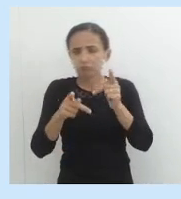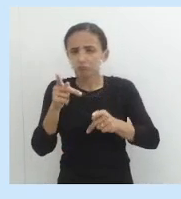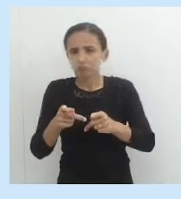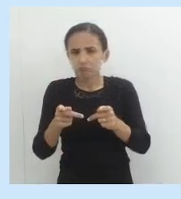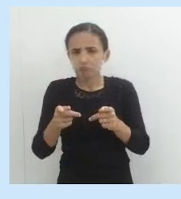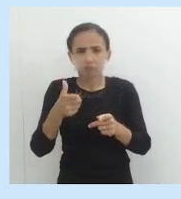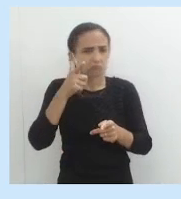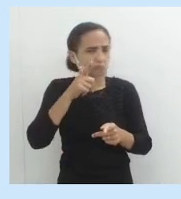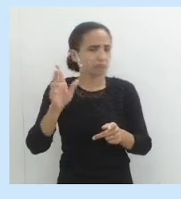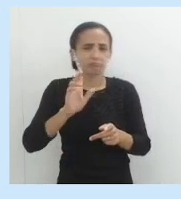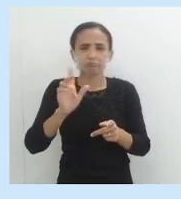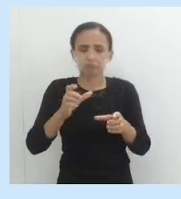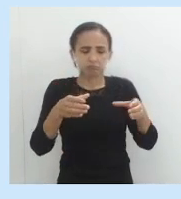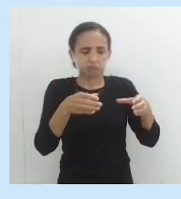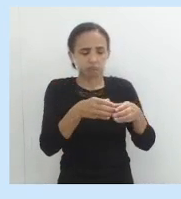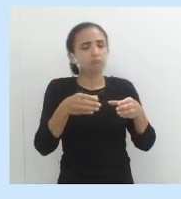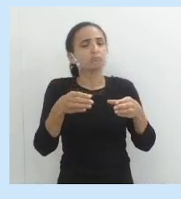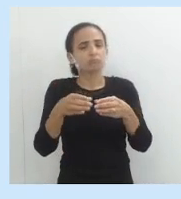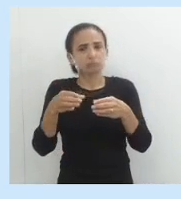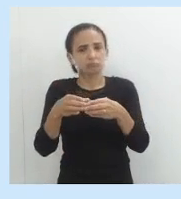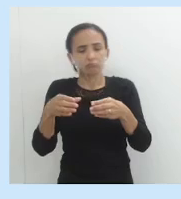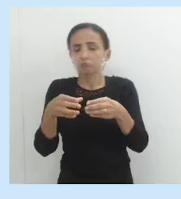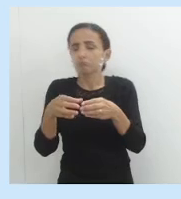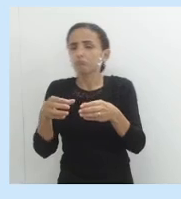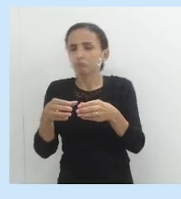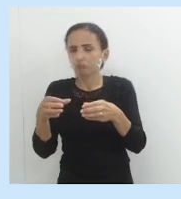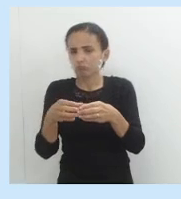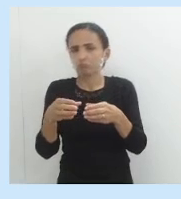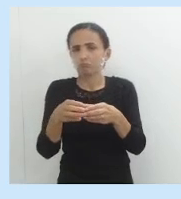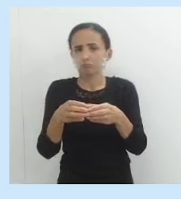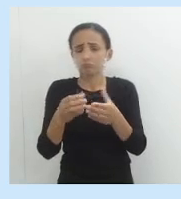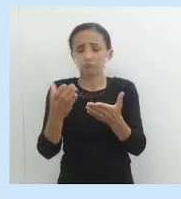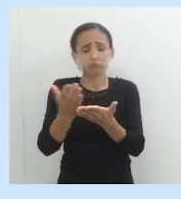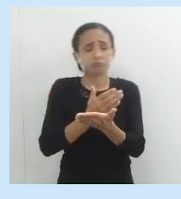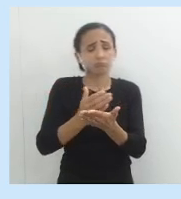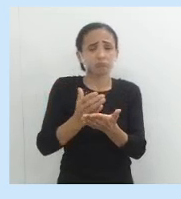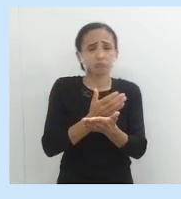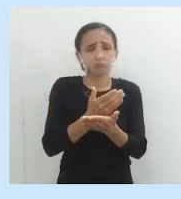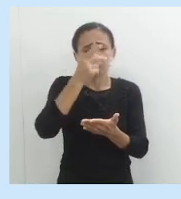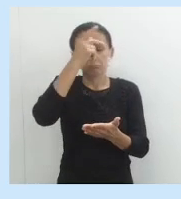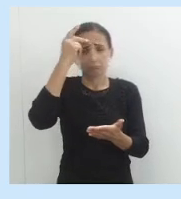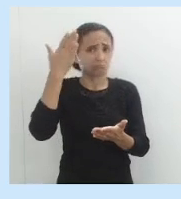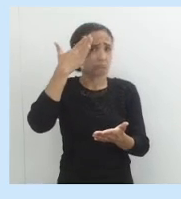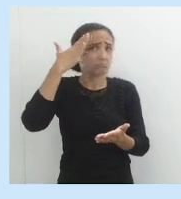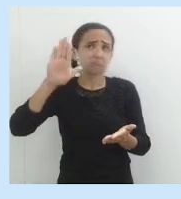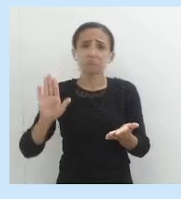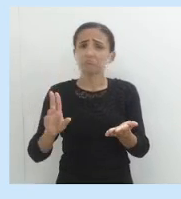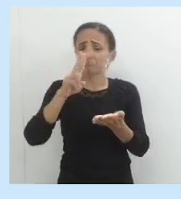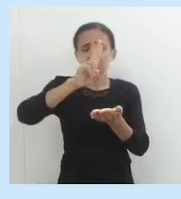todo mundo nesse período da Idade Média sabia ler. Então, às vezes, até as próprias missas